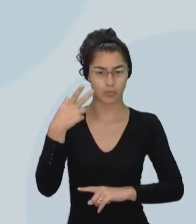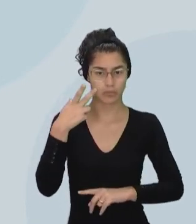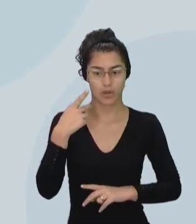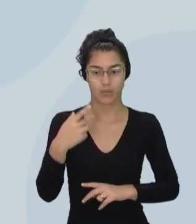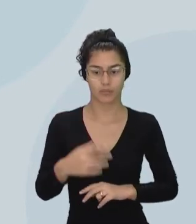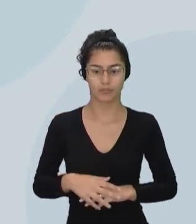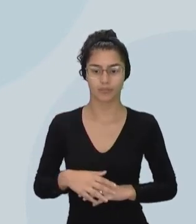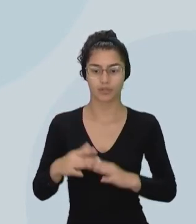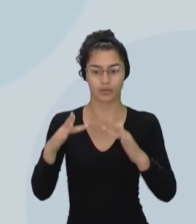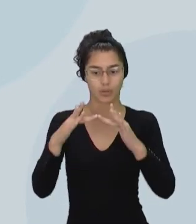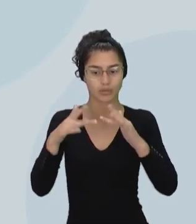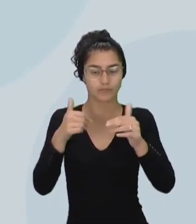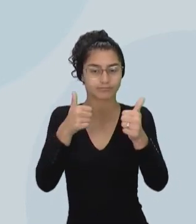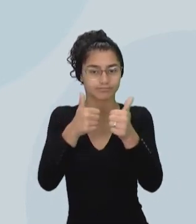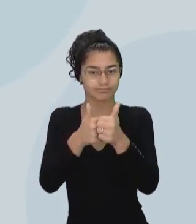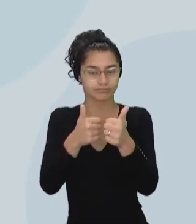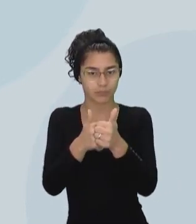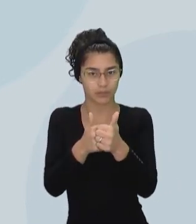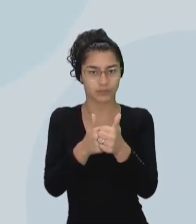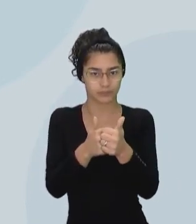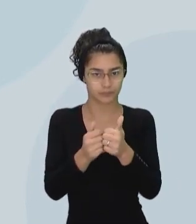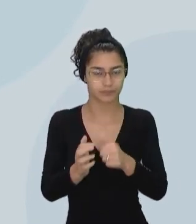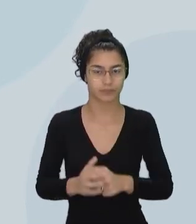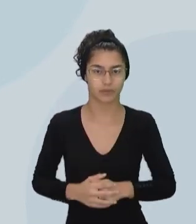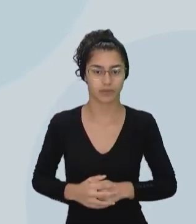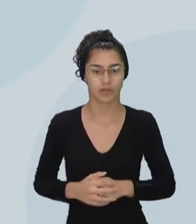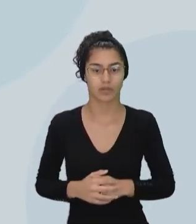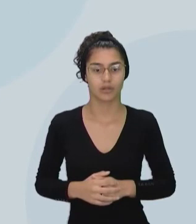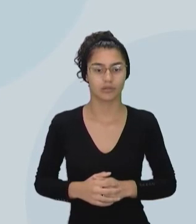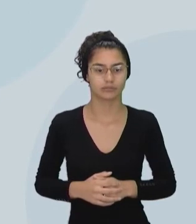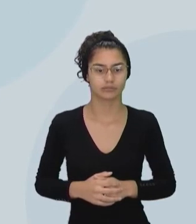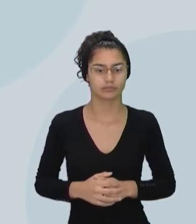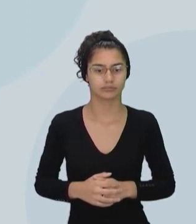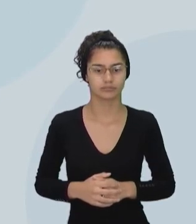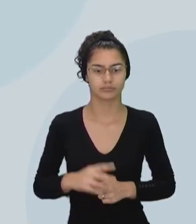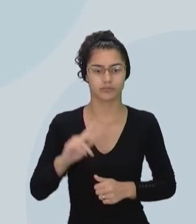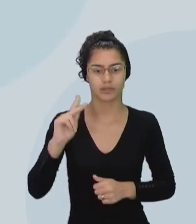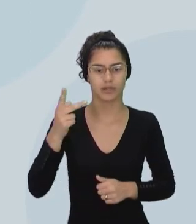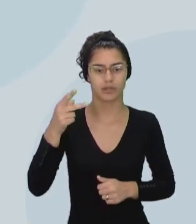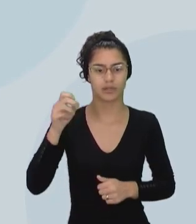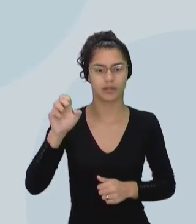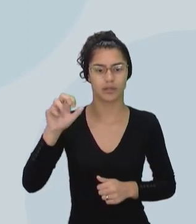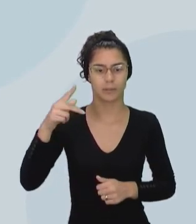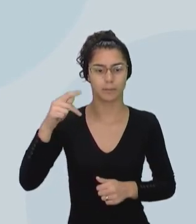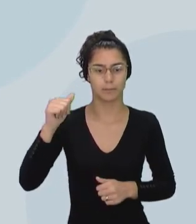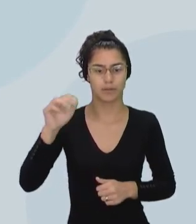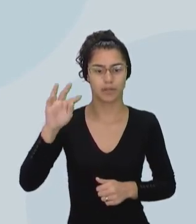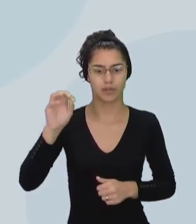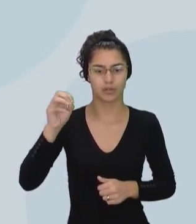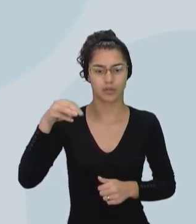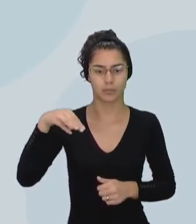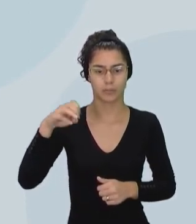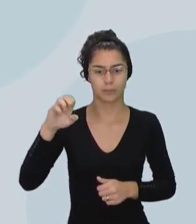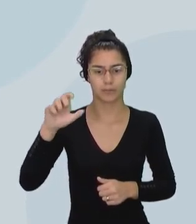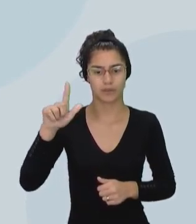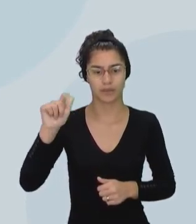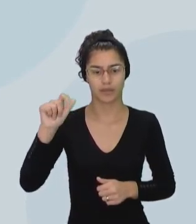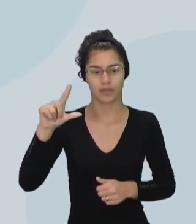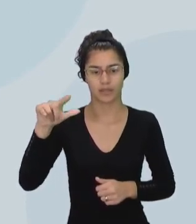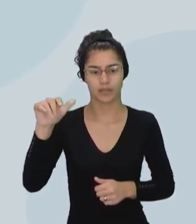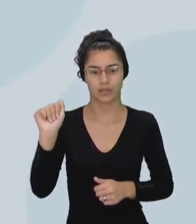em contato muito próximo com a pele. Ali, olha, hepatomegalia, ou seja,